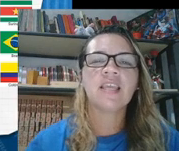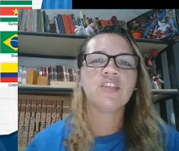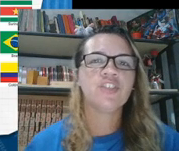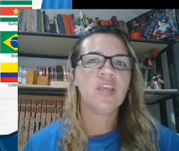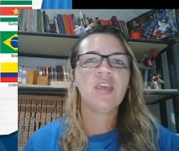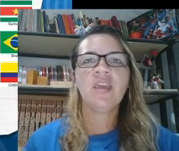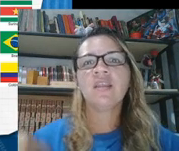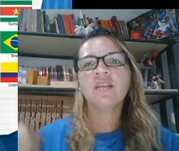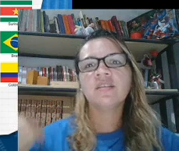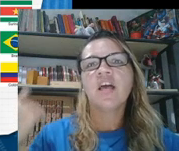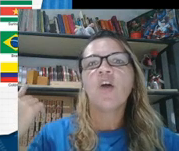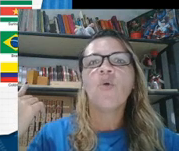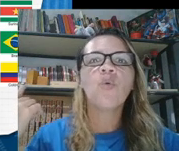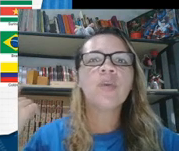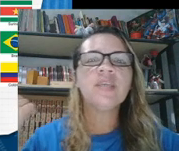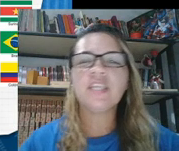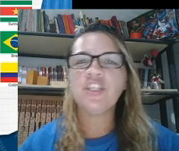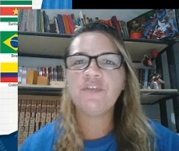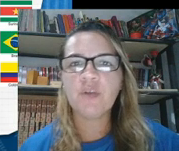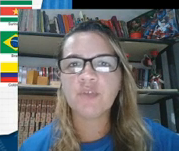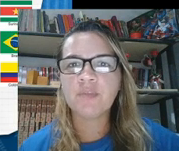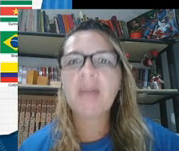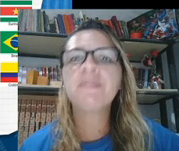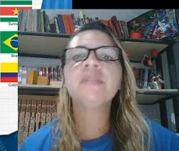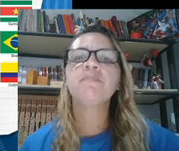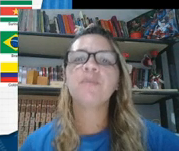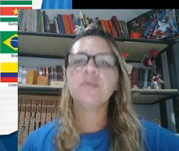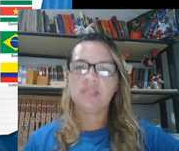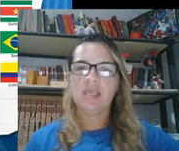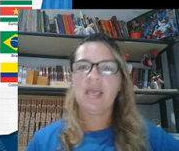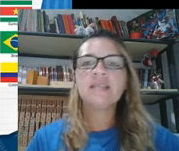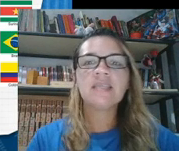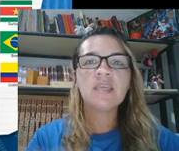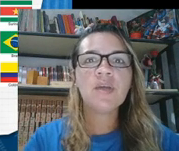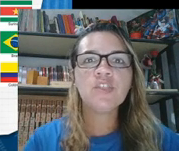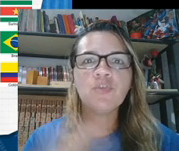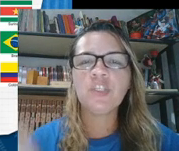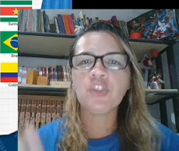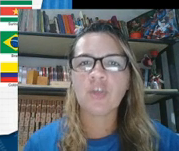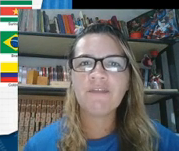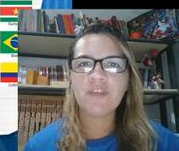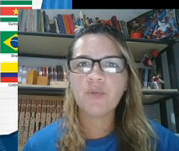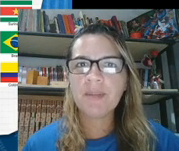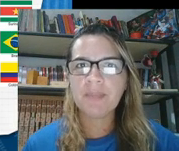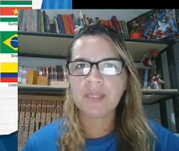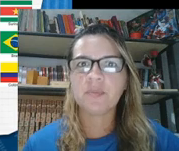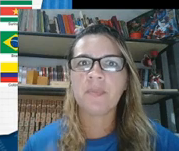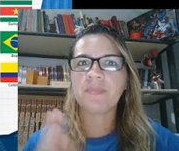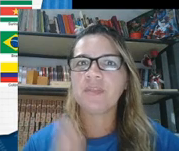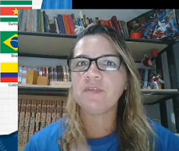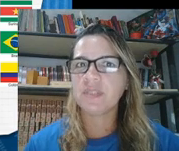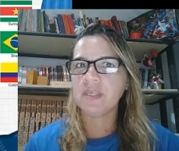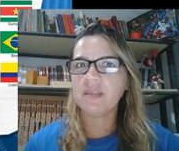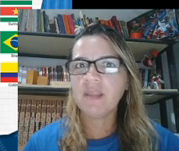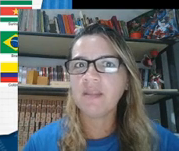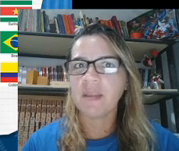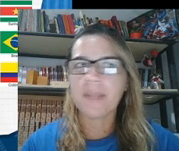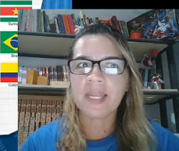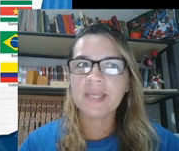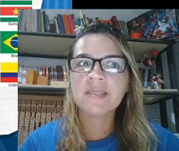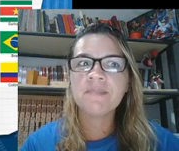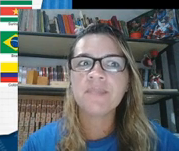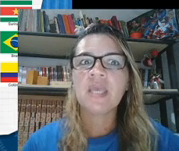as legendas. O que significa os mapas? Pois é, essa aqui eu resumi só na figura mesmo, para poder você